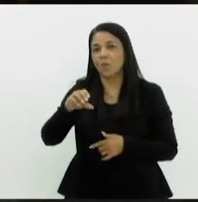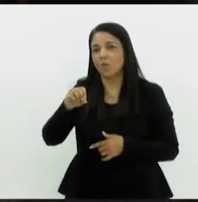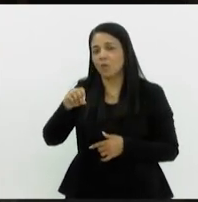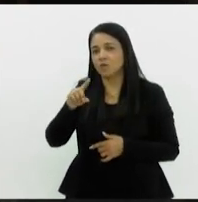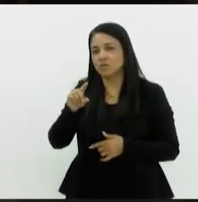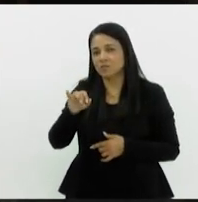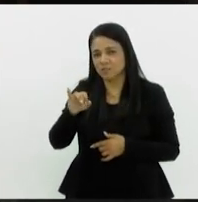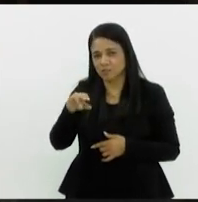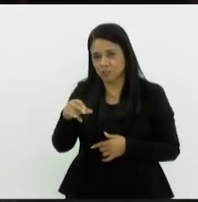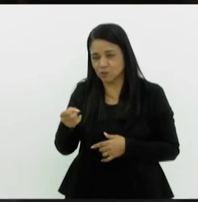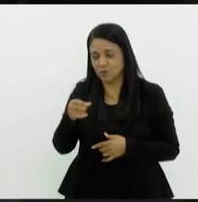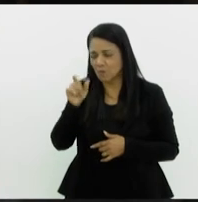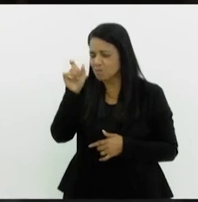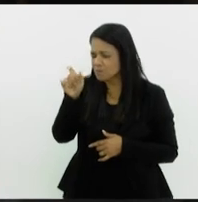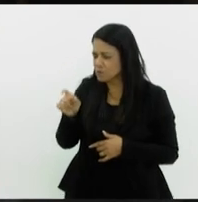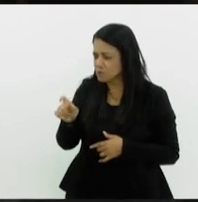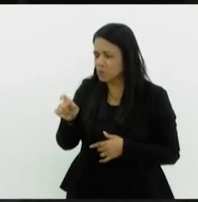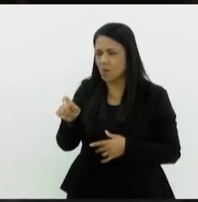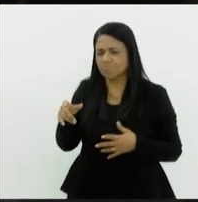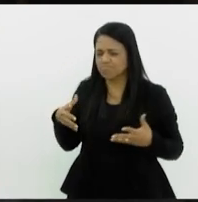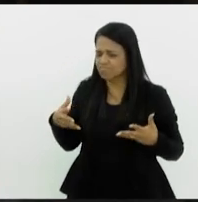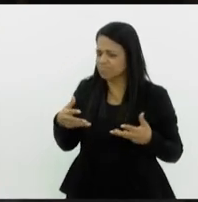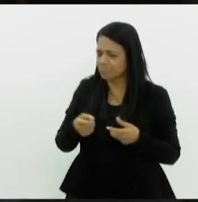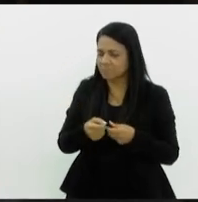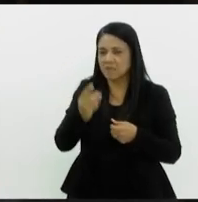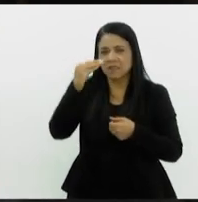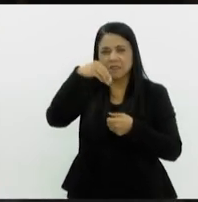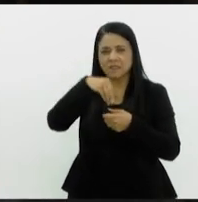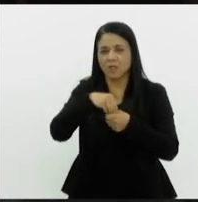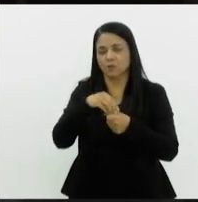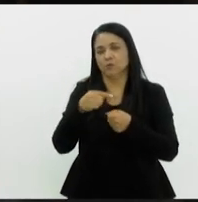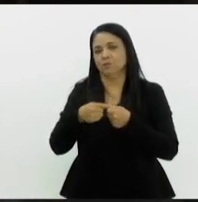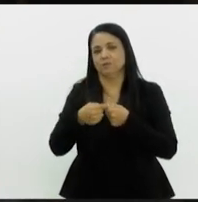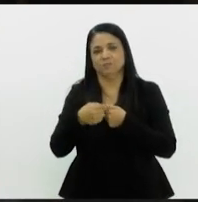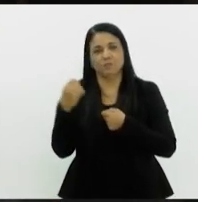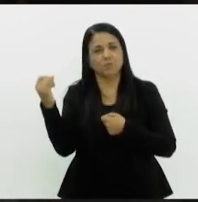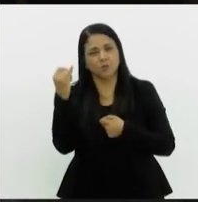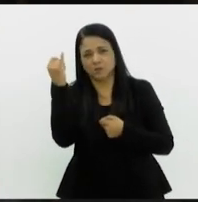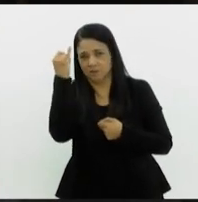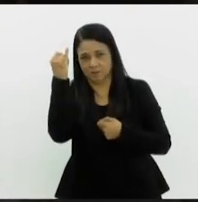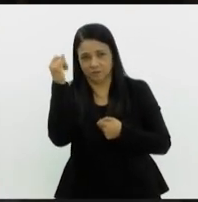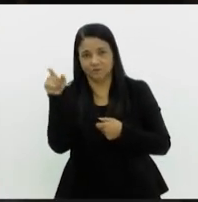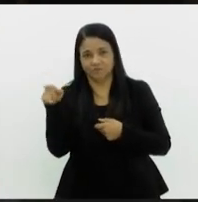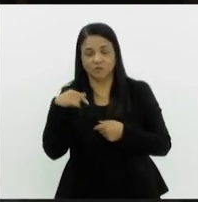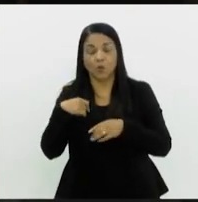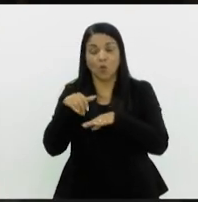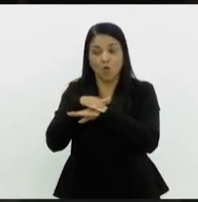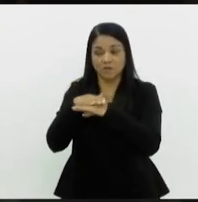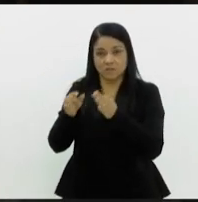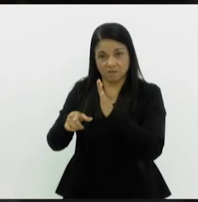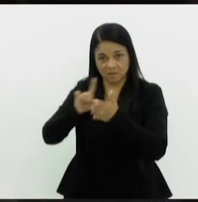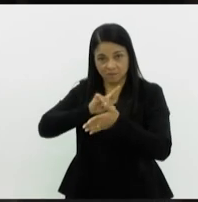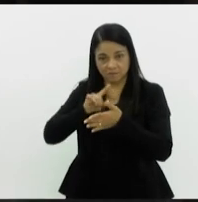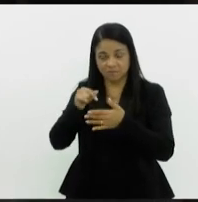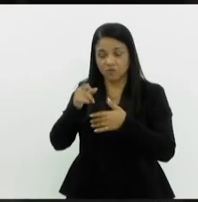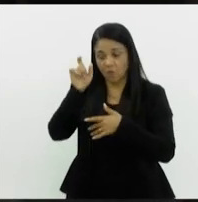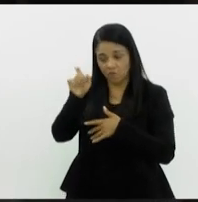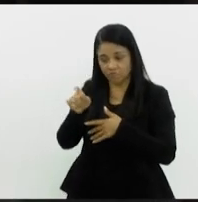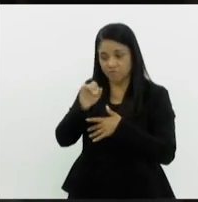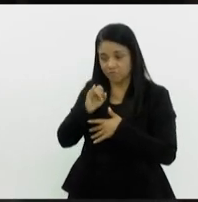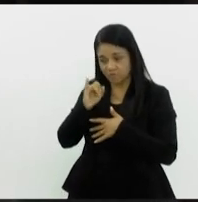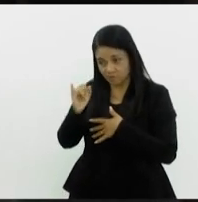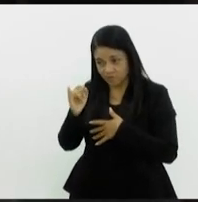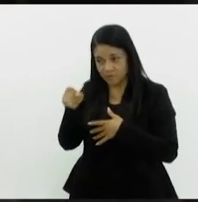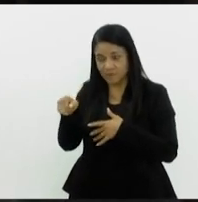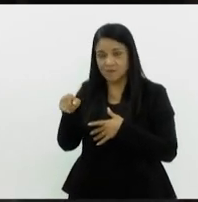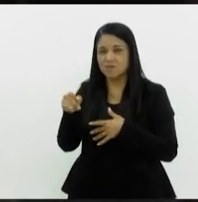pessoa excepcional dentro do nosso município. Falei com ele lá em cima, que é uma das pessoas que conhece